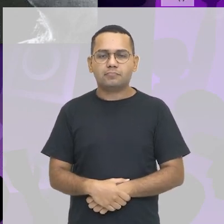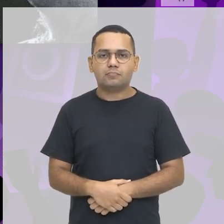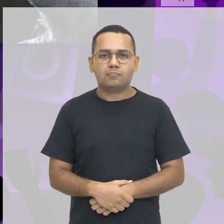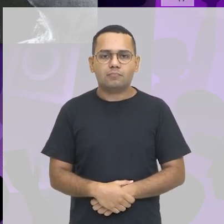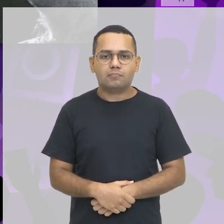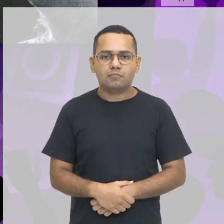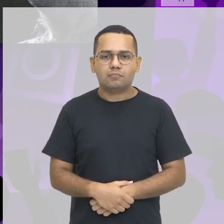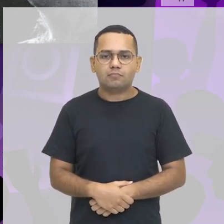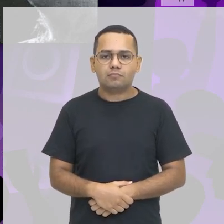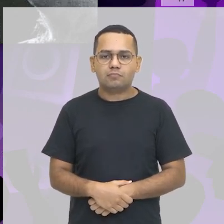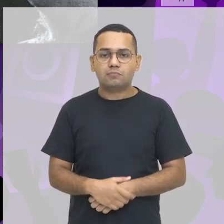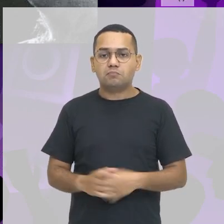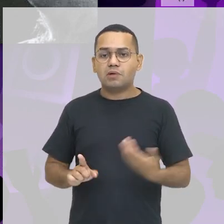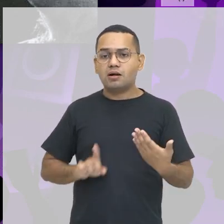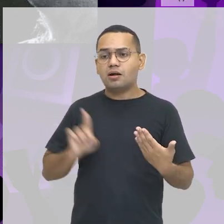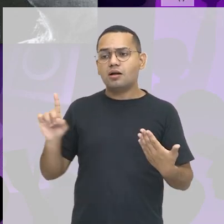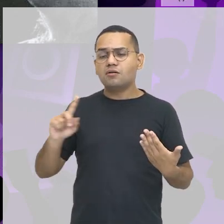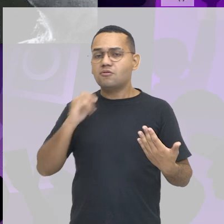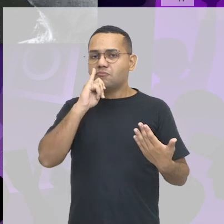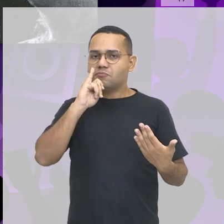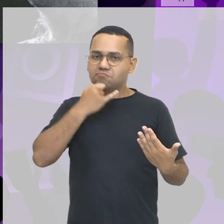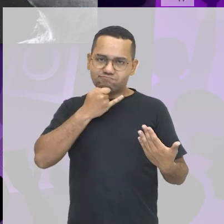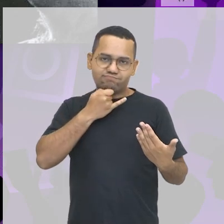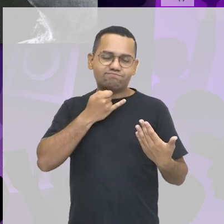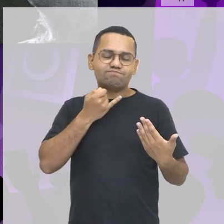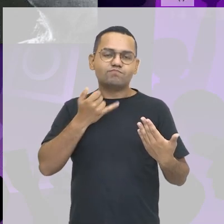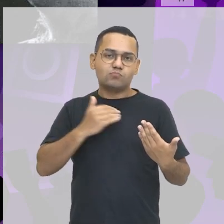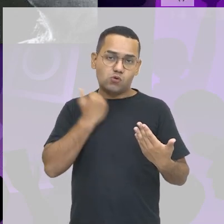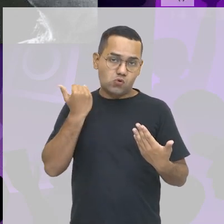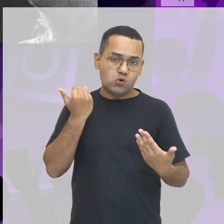sucesso em 1985. Infelizmente,